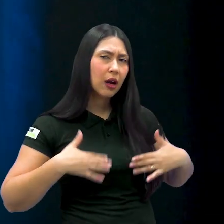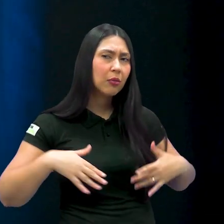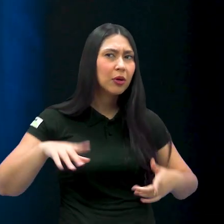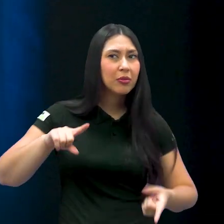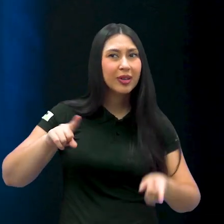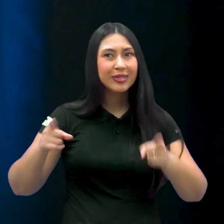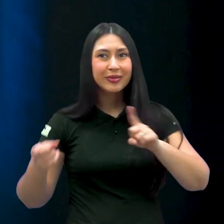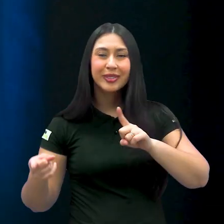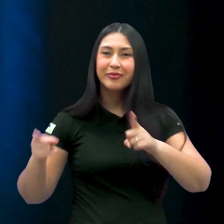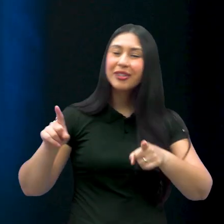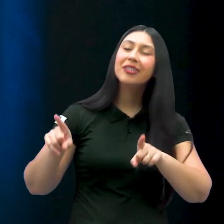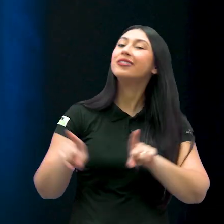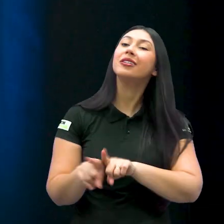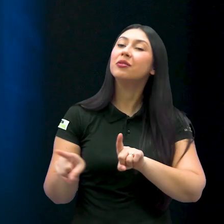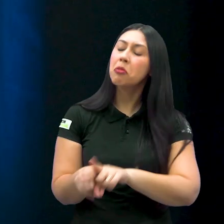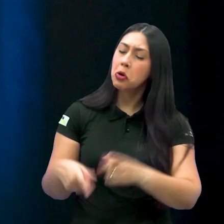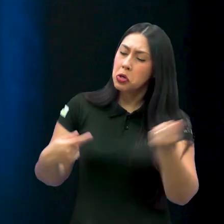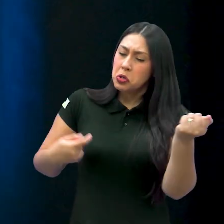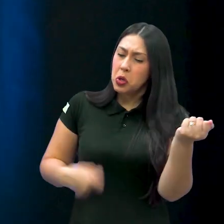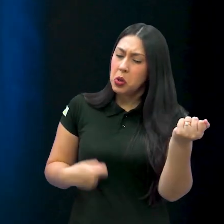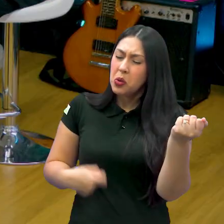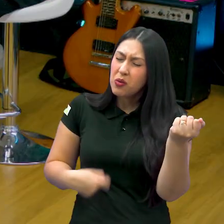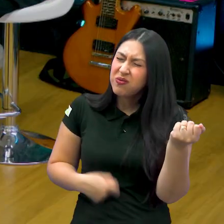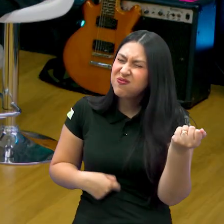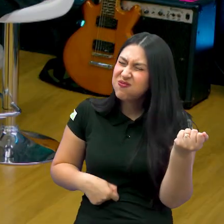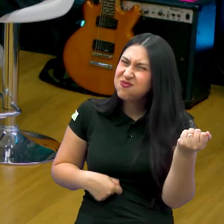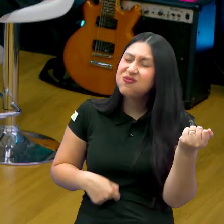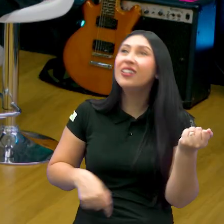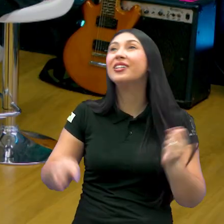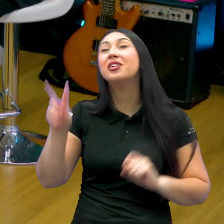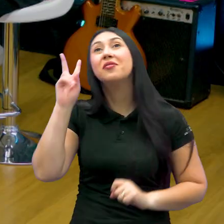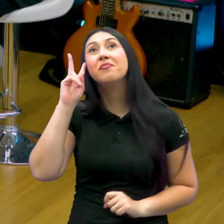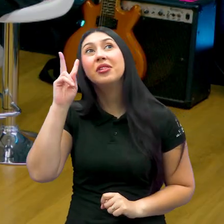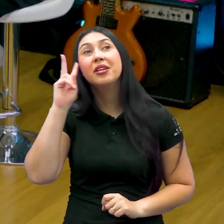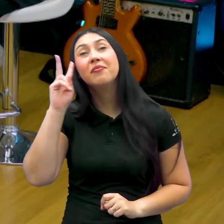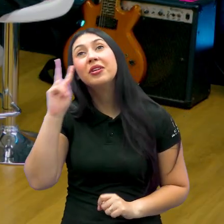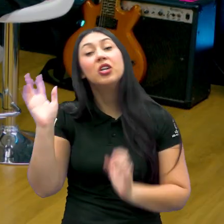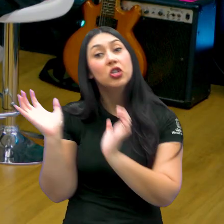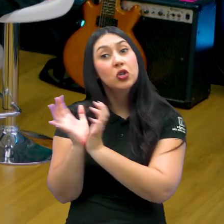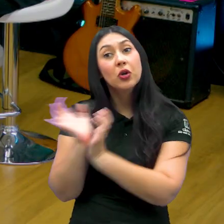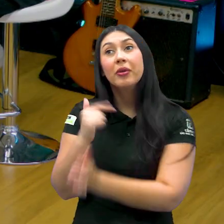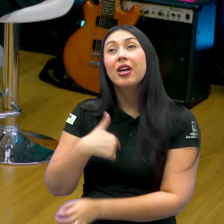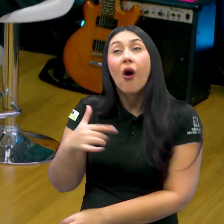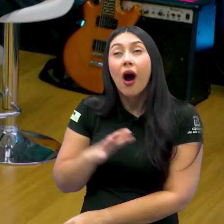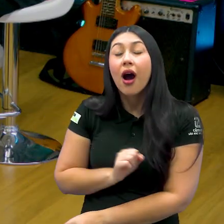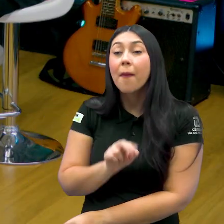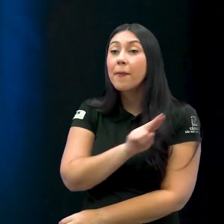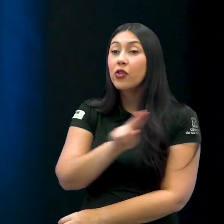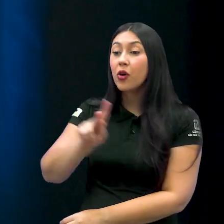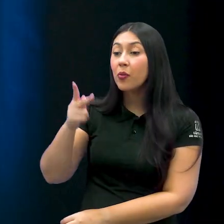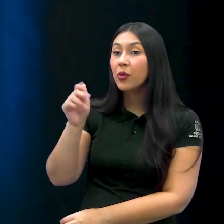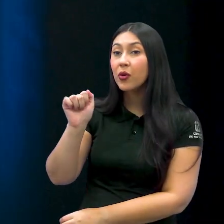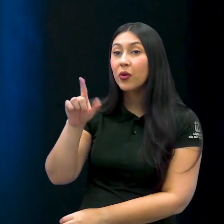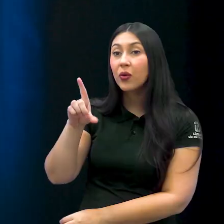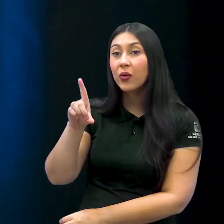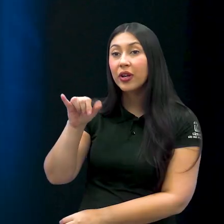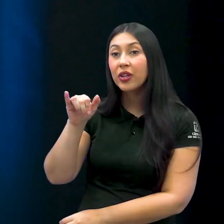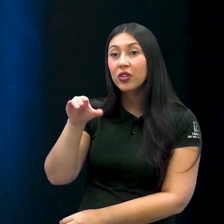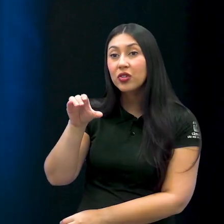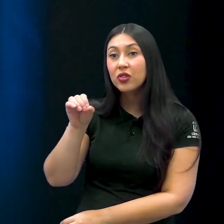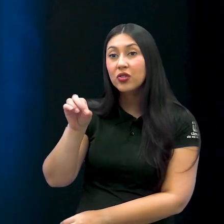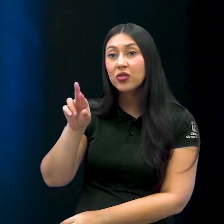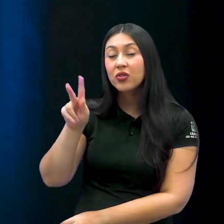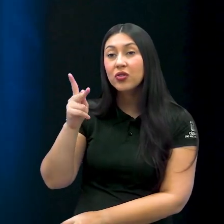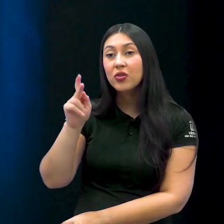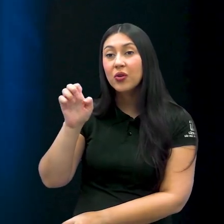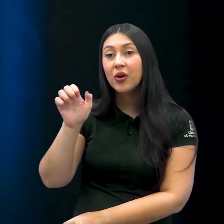momentos mais calmos. Inclusive, a parte da guitarra super distorcida me fez lembrar muito uma banda que eu adoro, o Radiohead, na